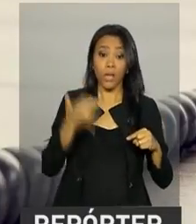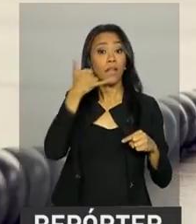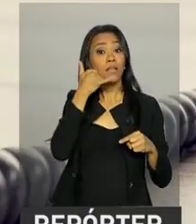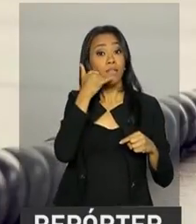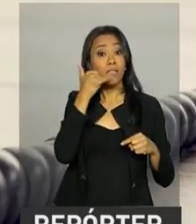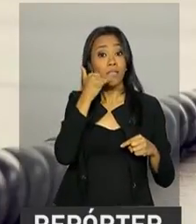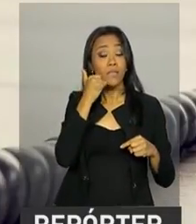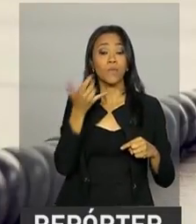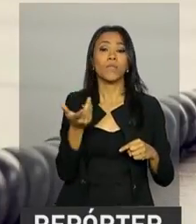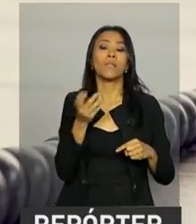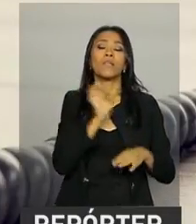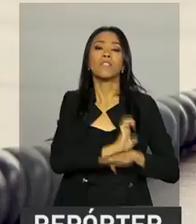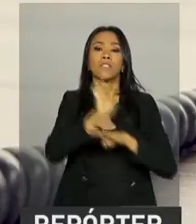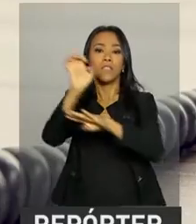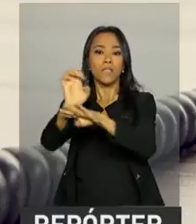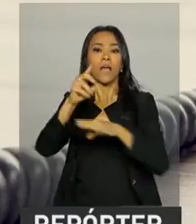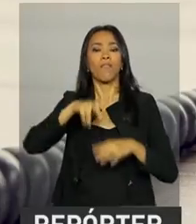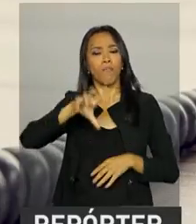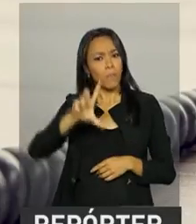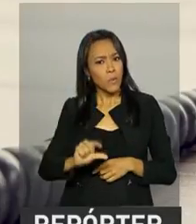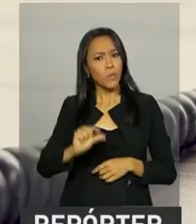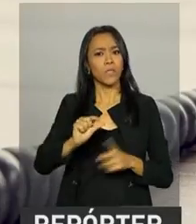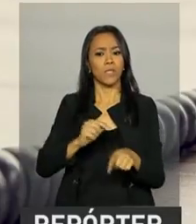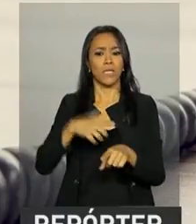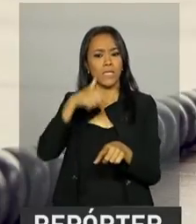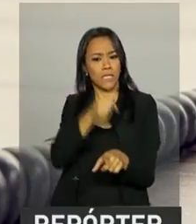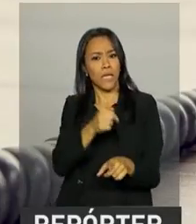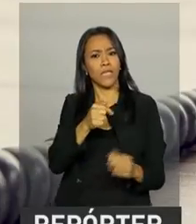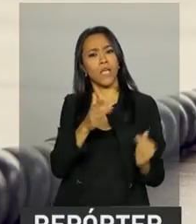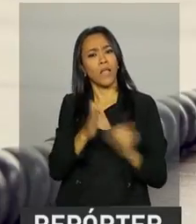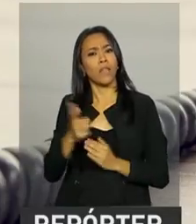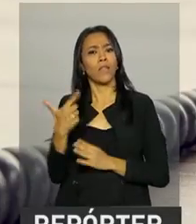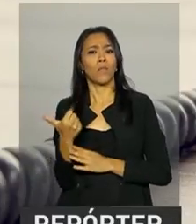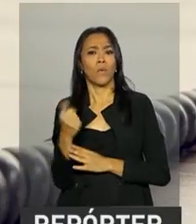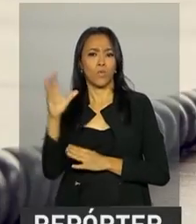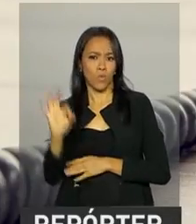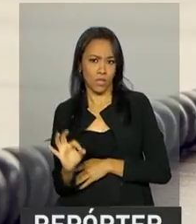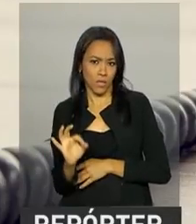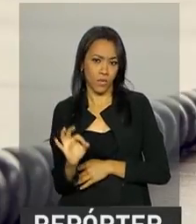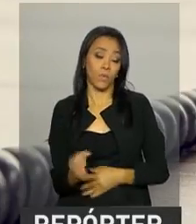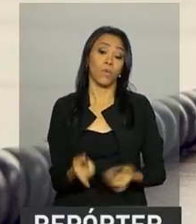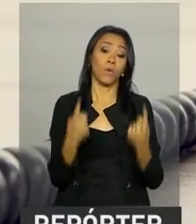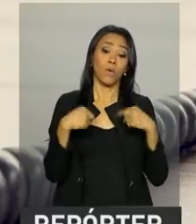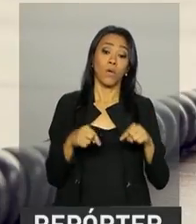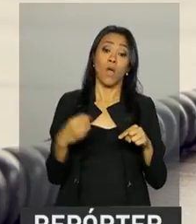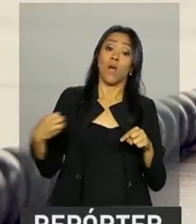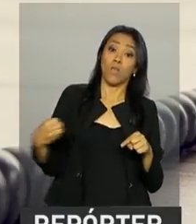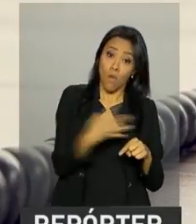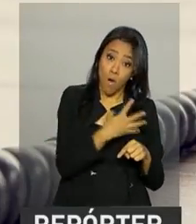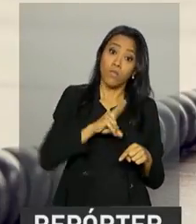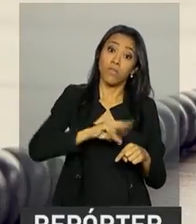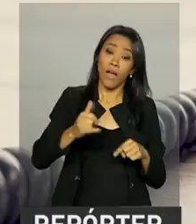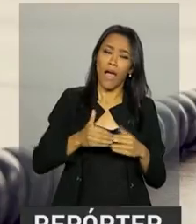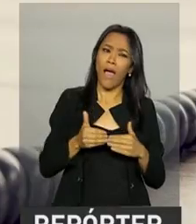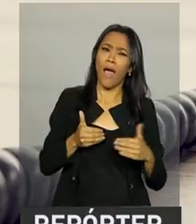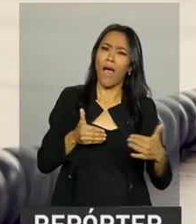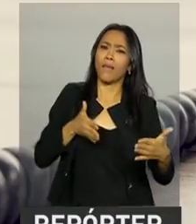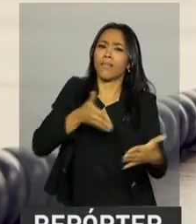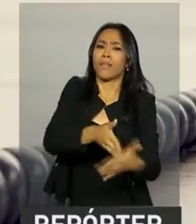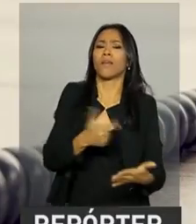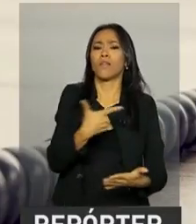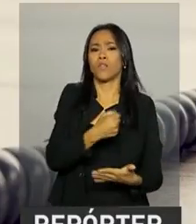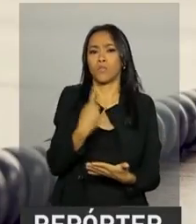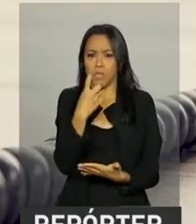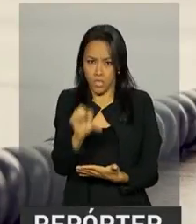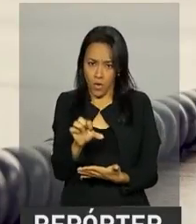interurbanas a queda será entre 7 e 12 por cento novas reduções deverão ocorrer até 2019 segundo